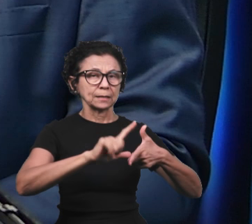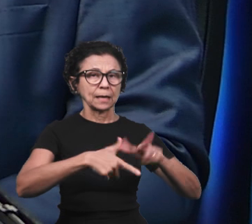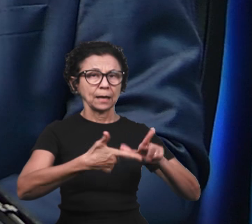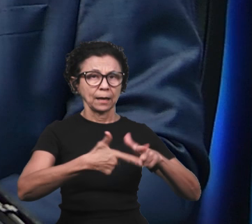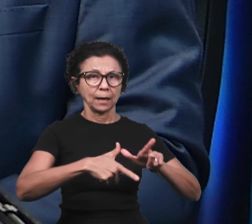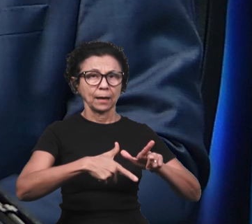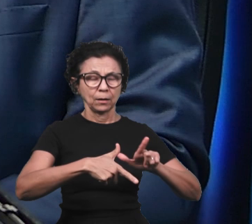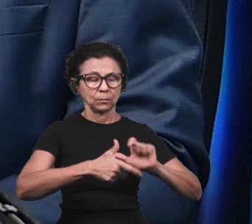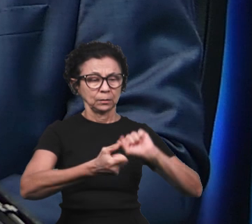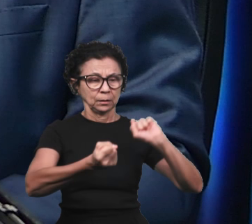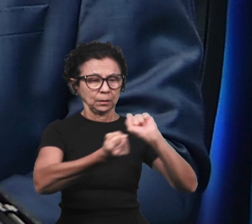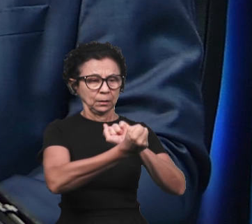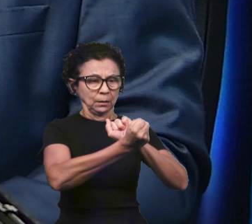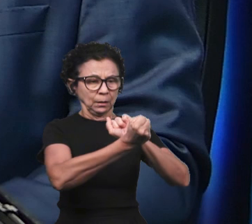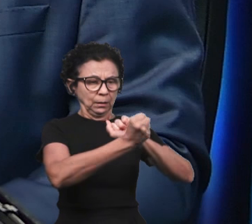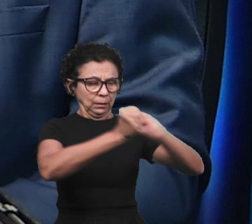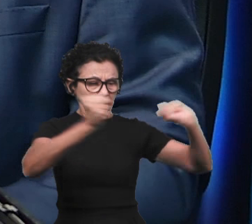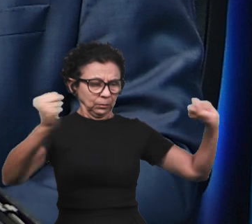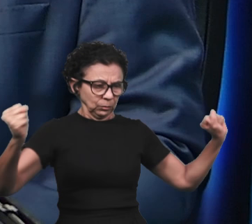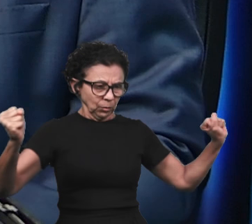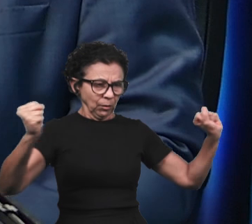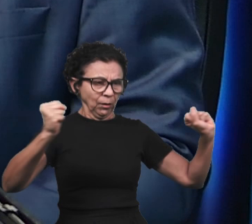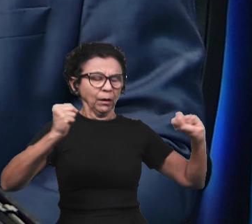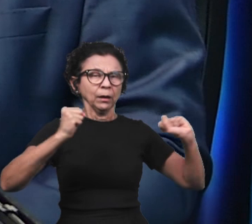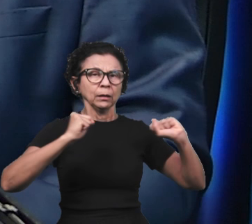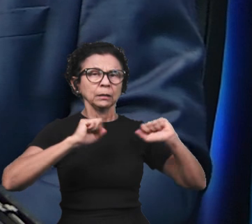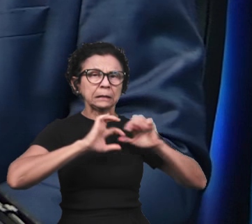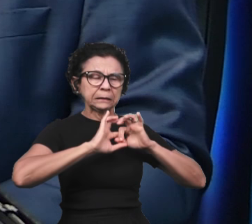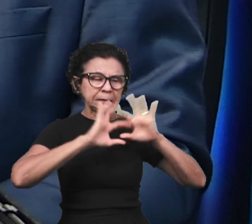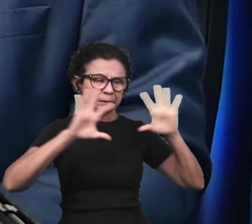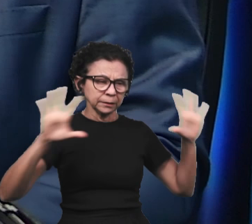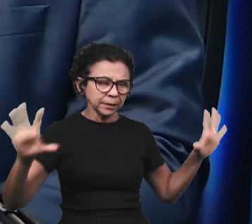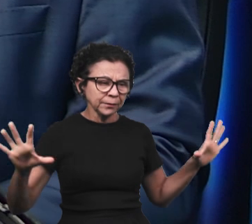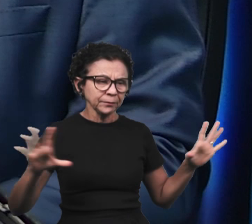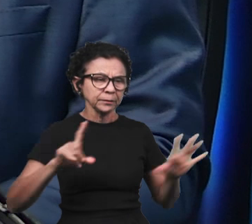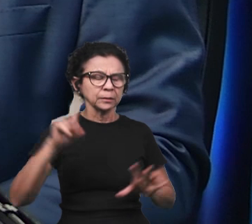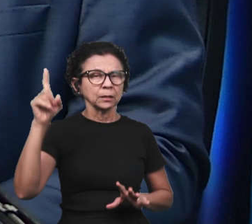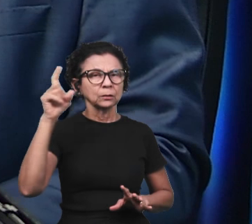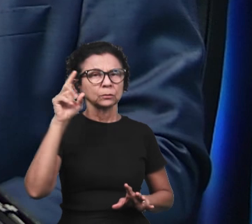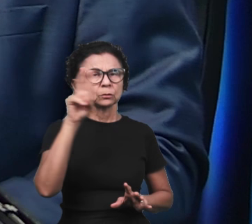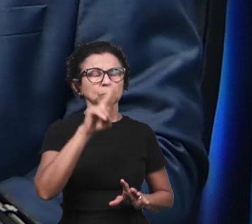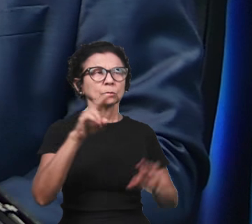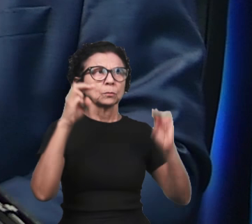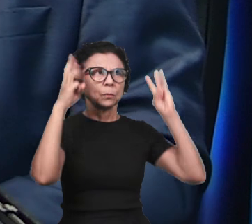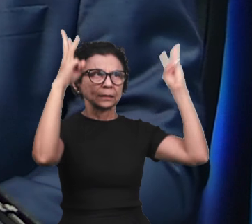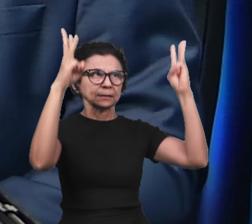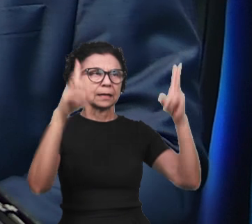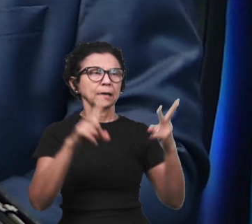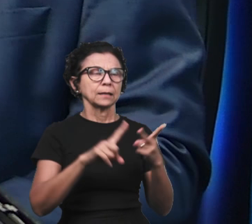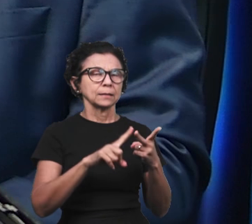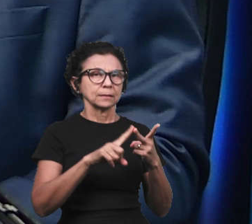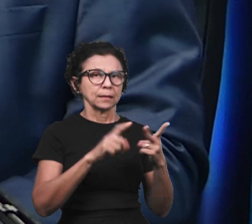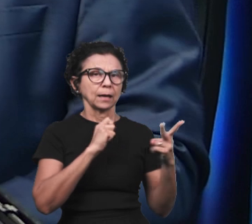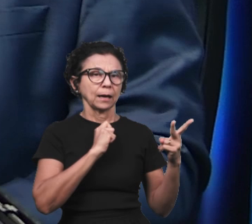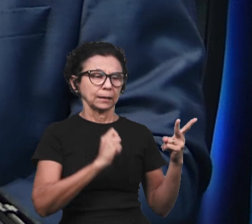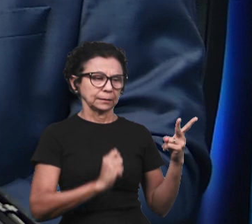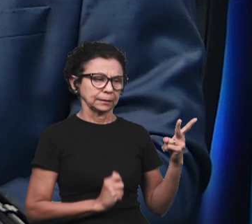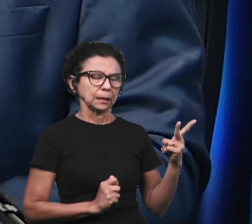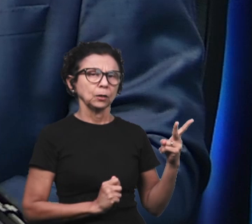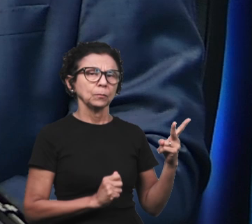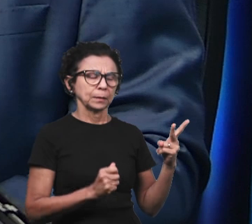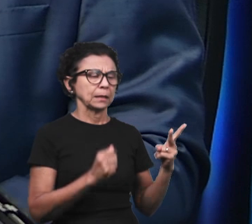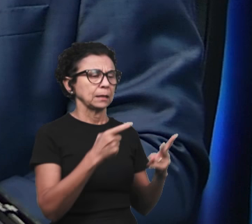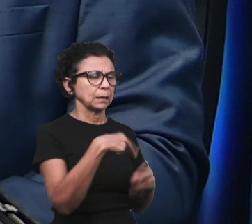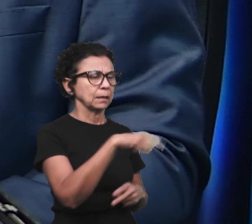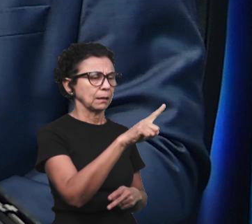usou a Moisés, usou o próprio Arão, né, para falar a Faraó